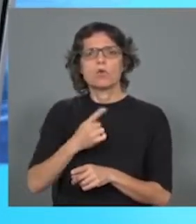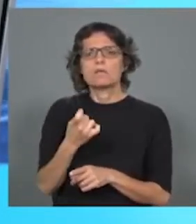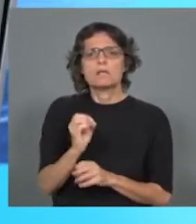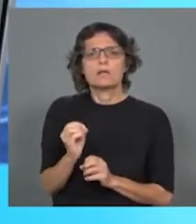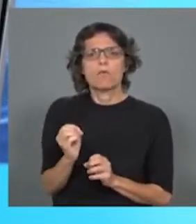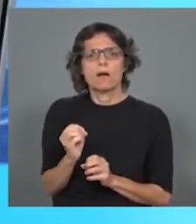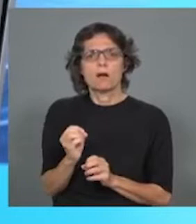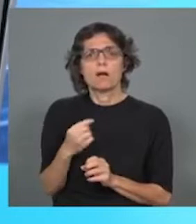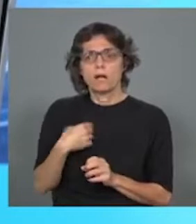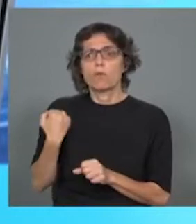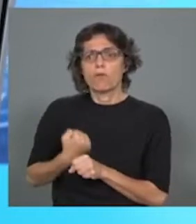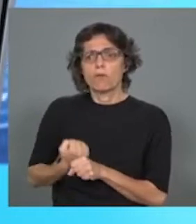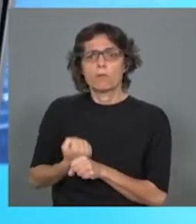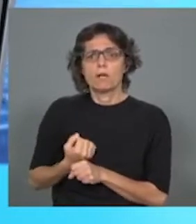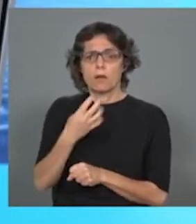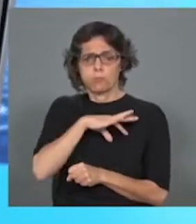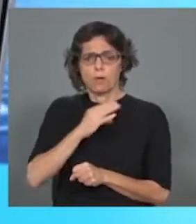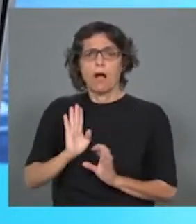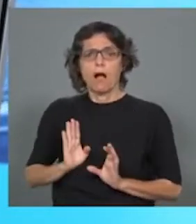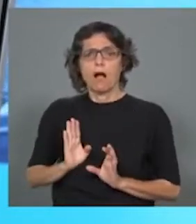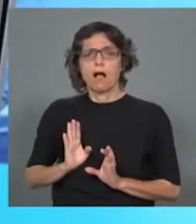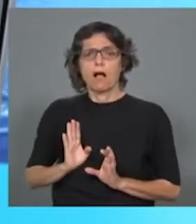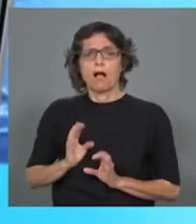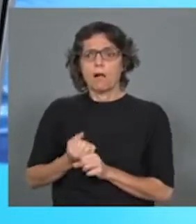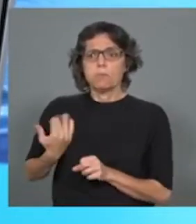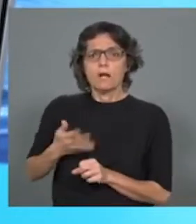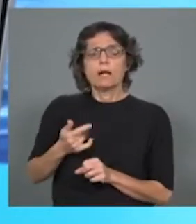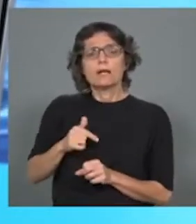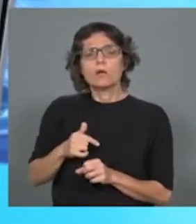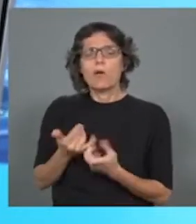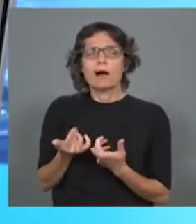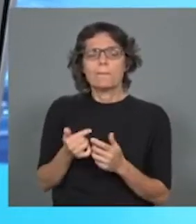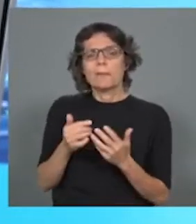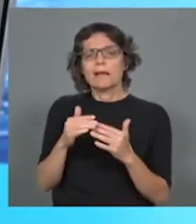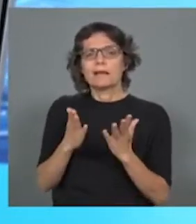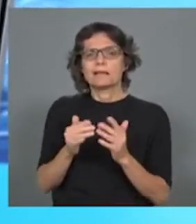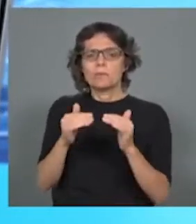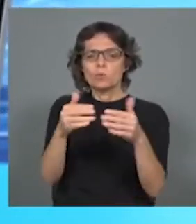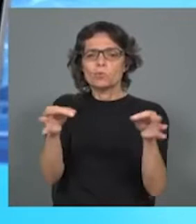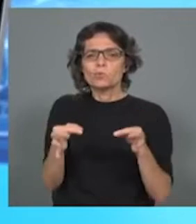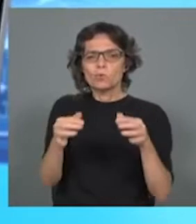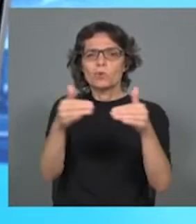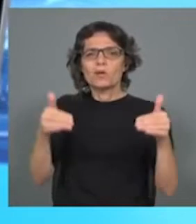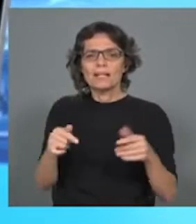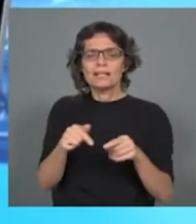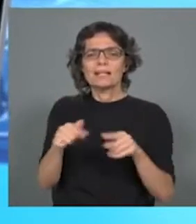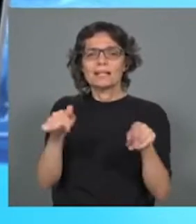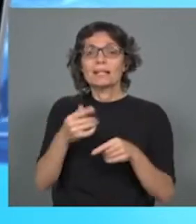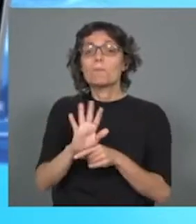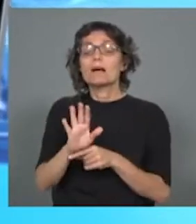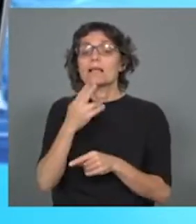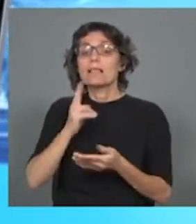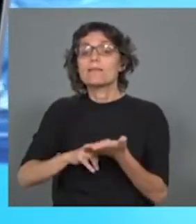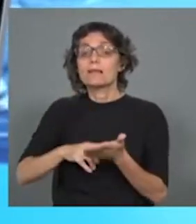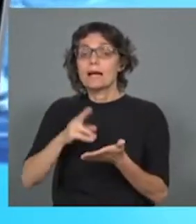necessidades, eu trabalhei, tenho rendimentos, tenho a minha quintinha, como ele dizia, mas na verdade, se não fosse esta ação